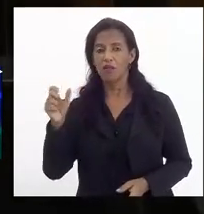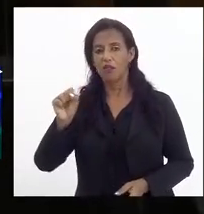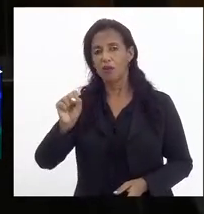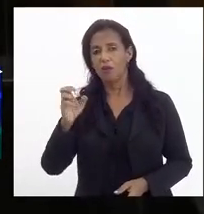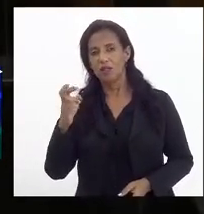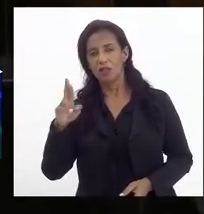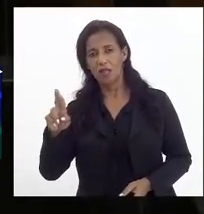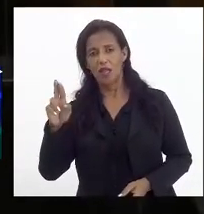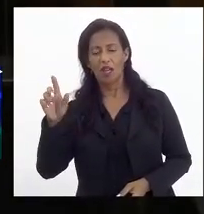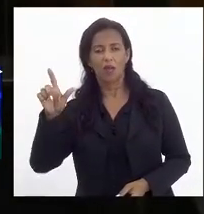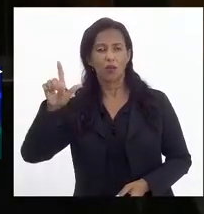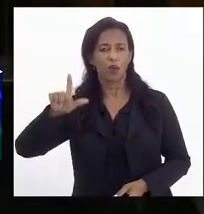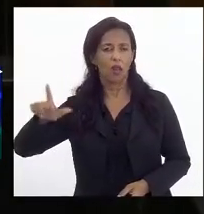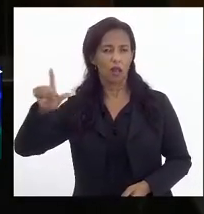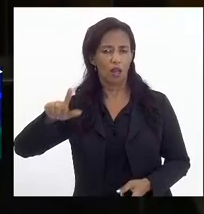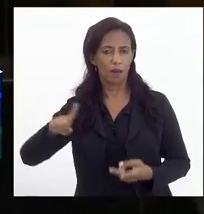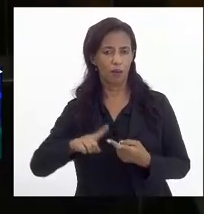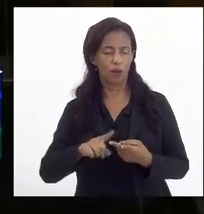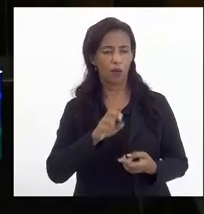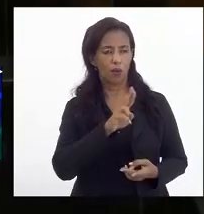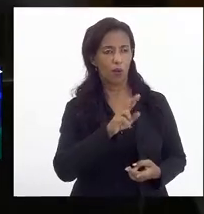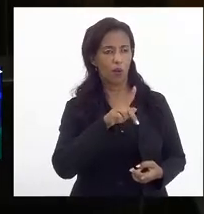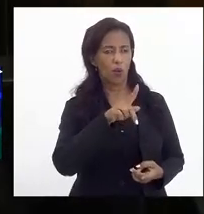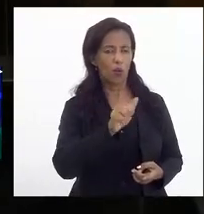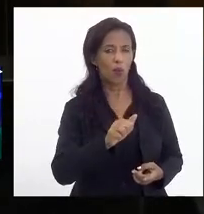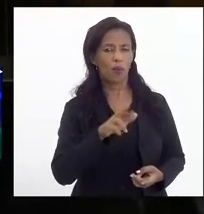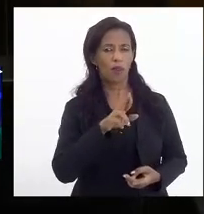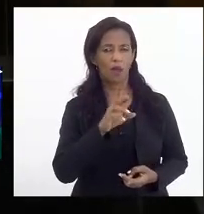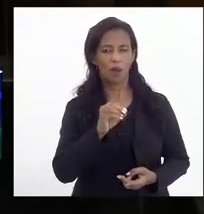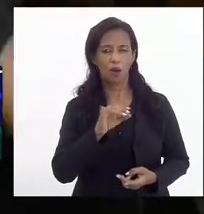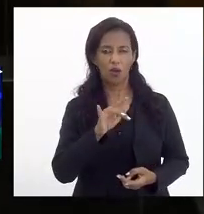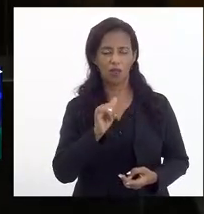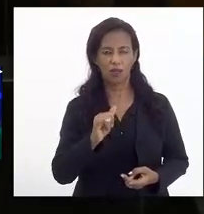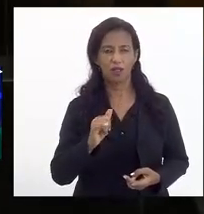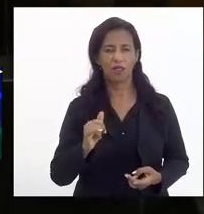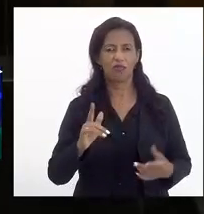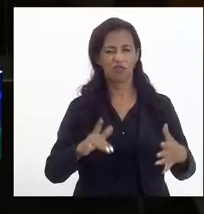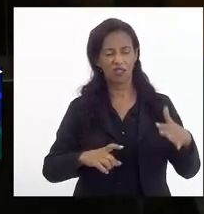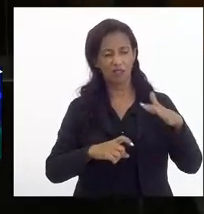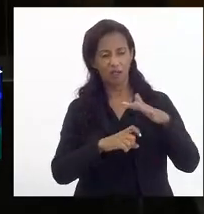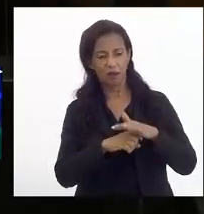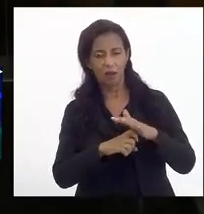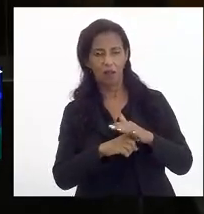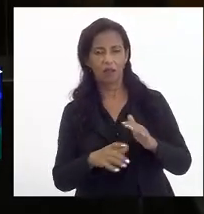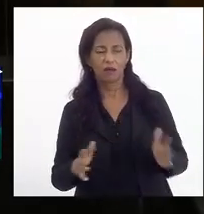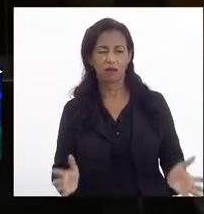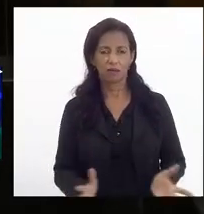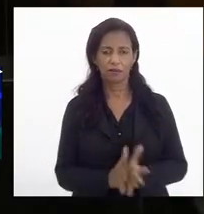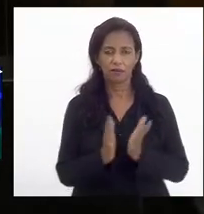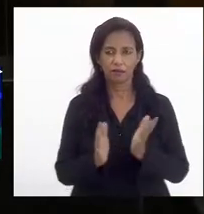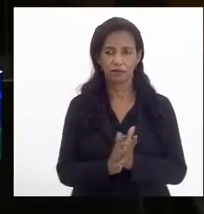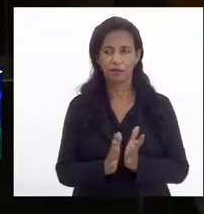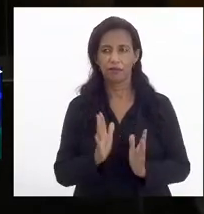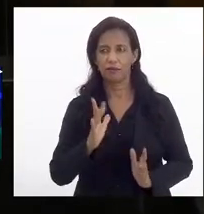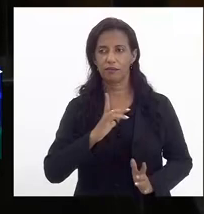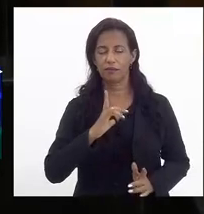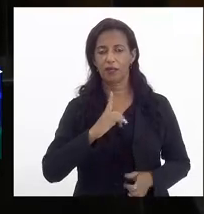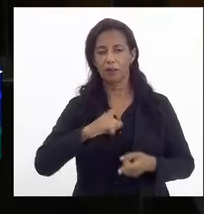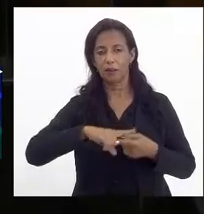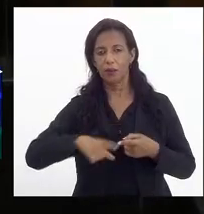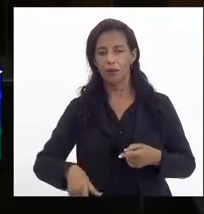Serra do Leblon ele esteve na UPA da Rocinha esteve até em abrigo infantil até sair uma decisão judicial